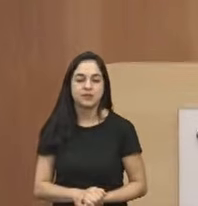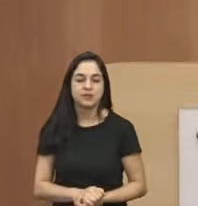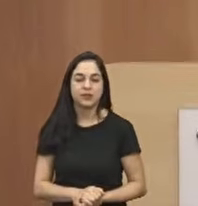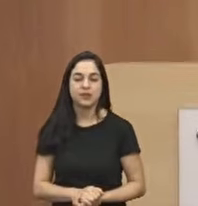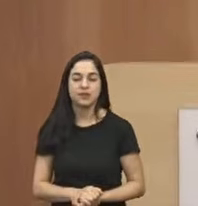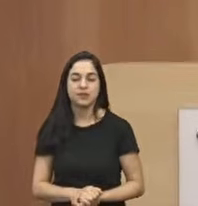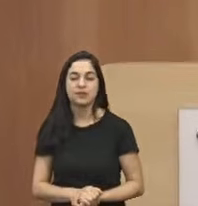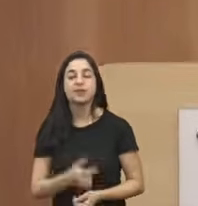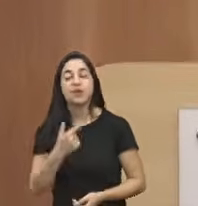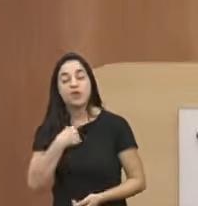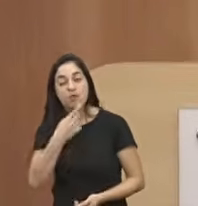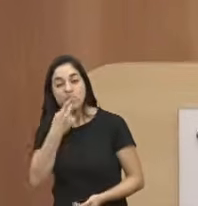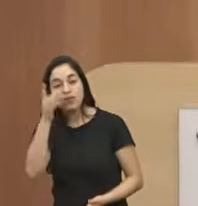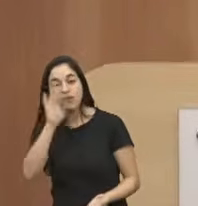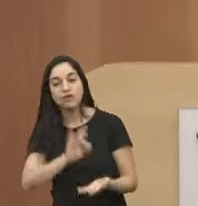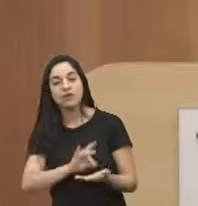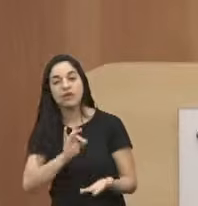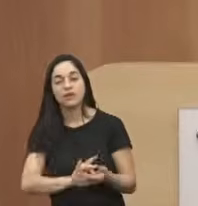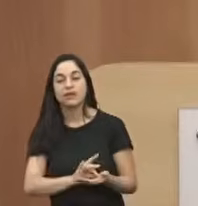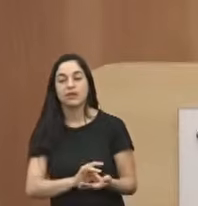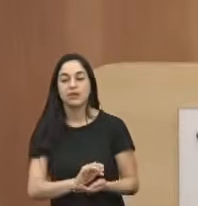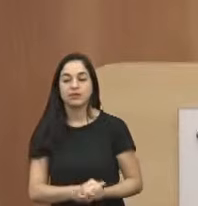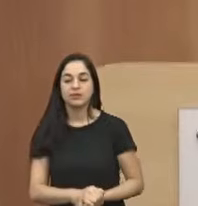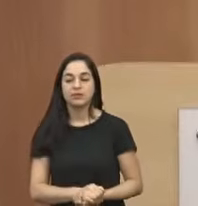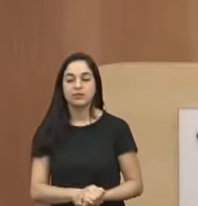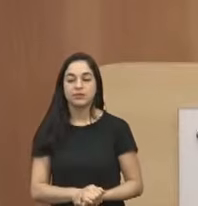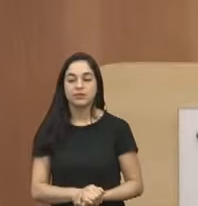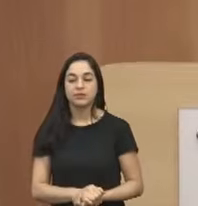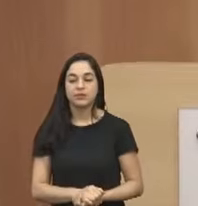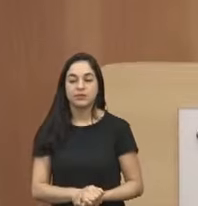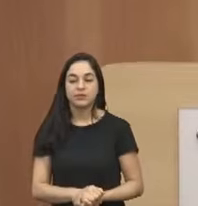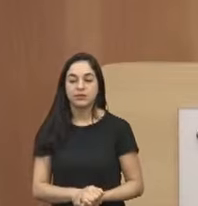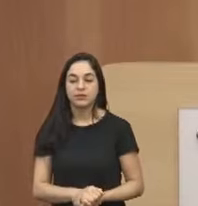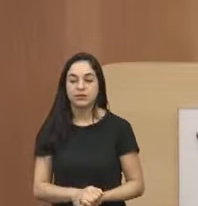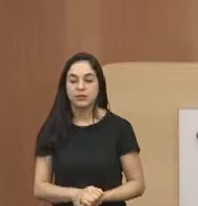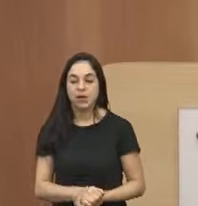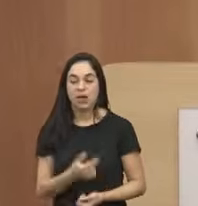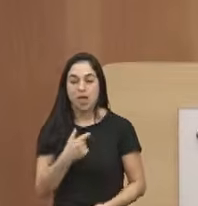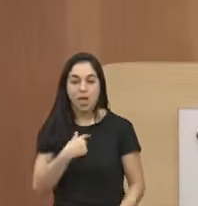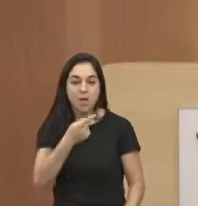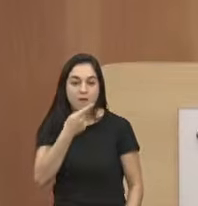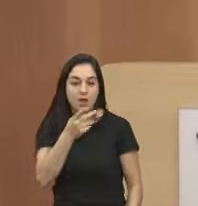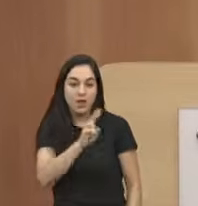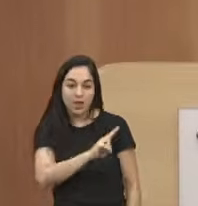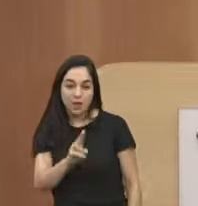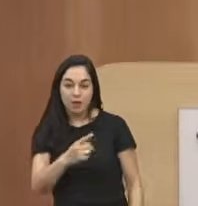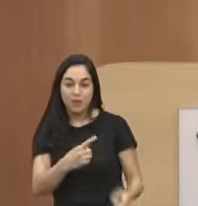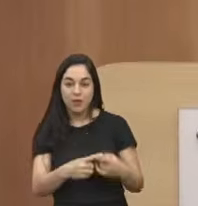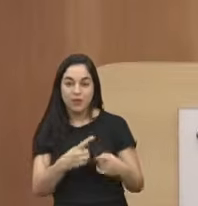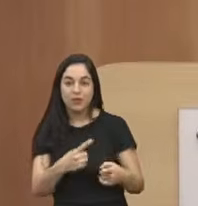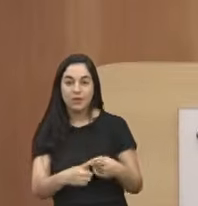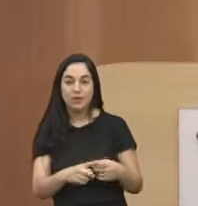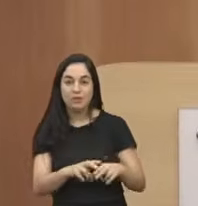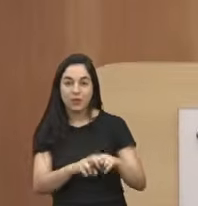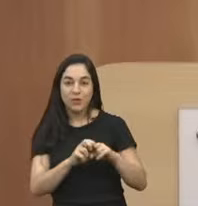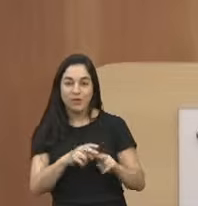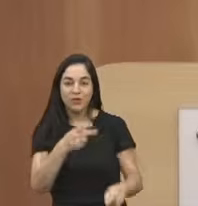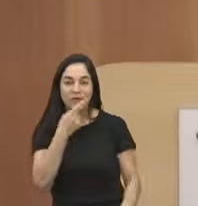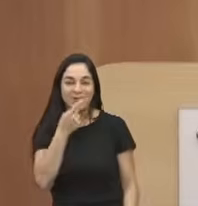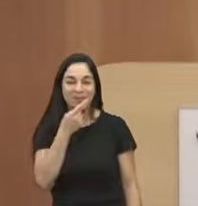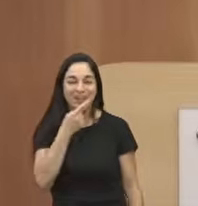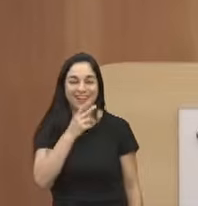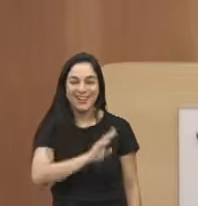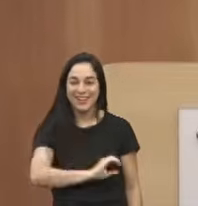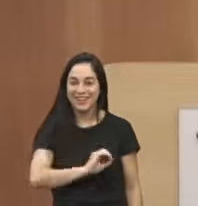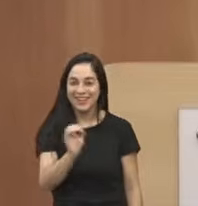Eu estou falando a realidade aqui. Eu não falei o nome, então você não pode falar nada. Se eu falar o